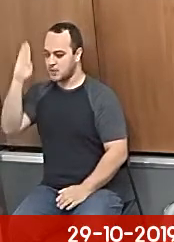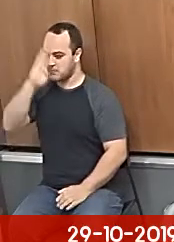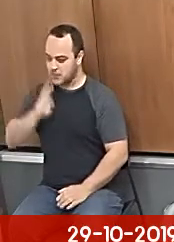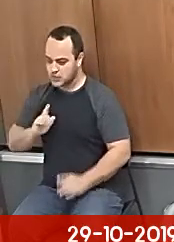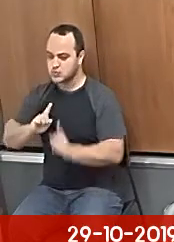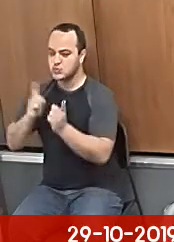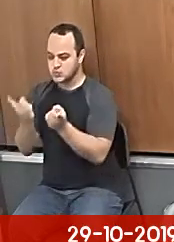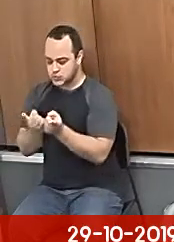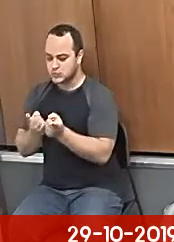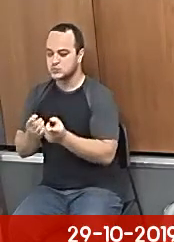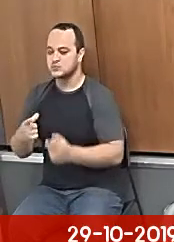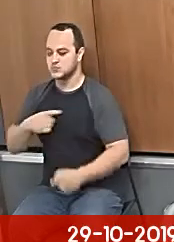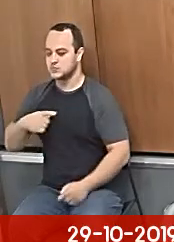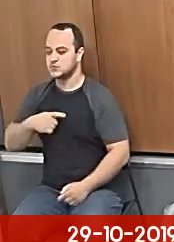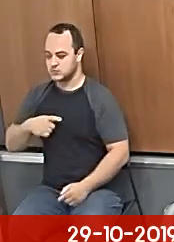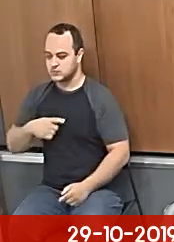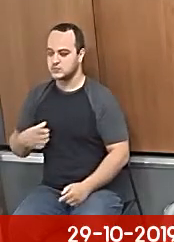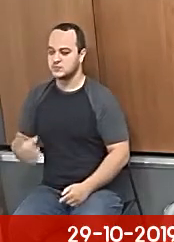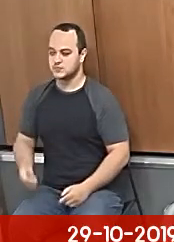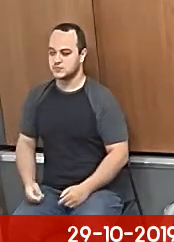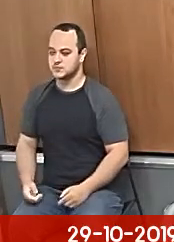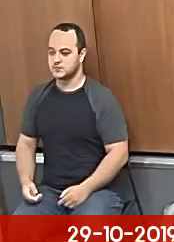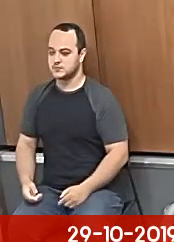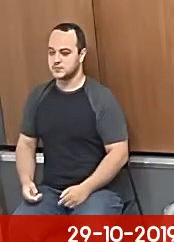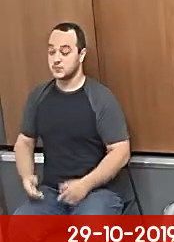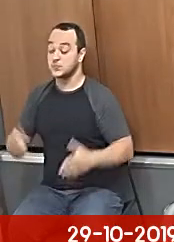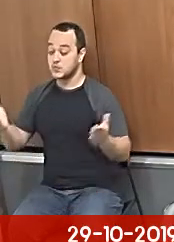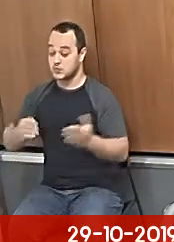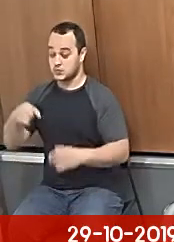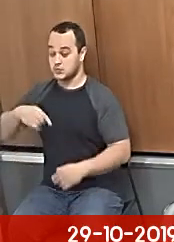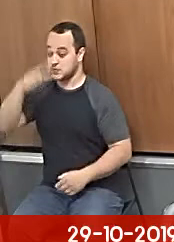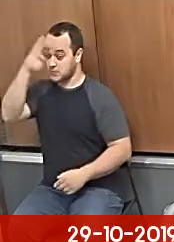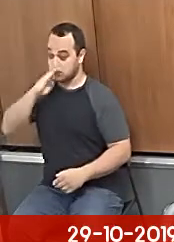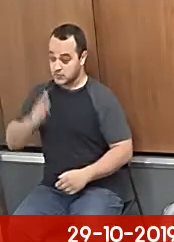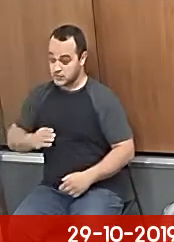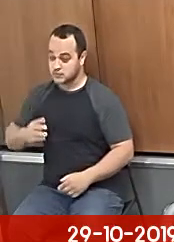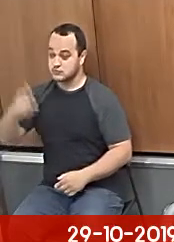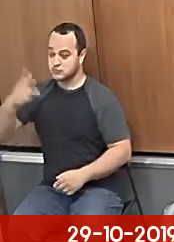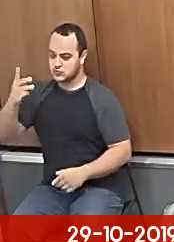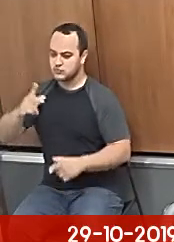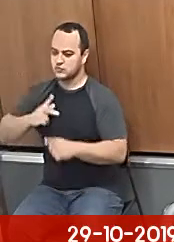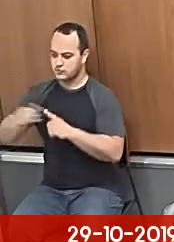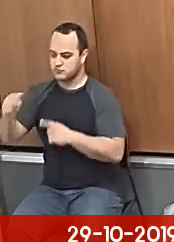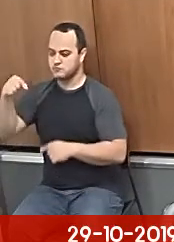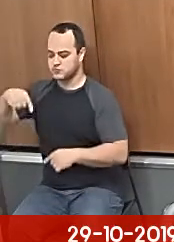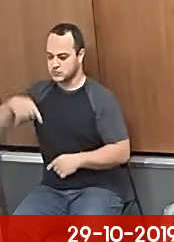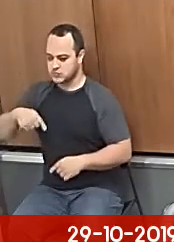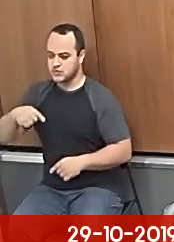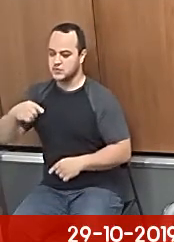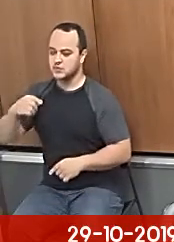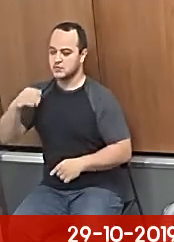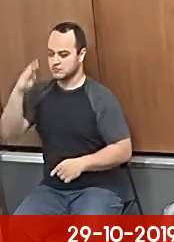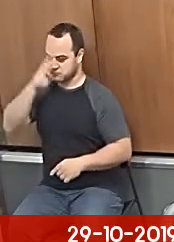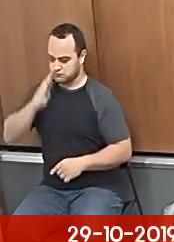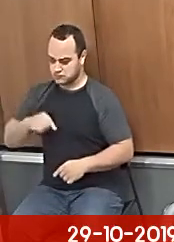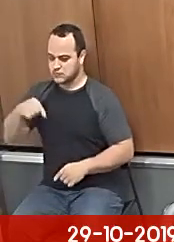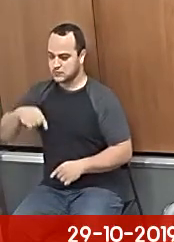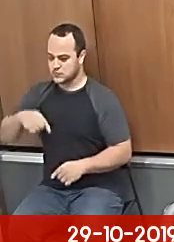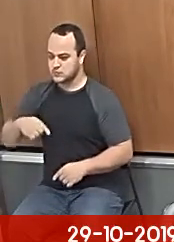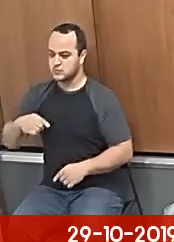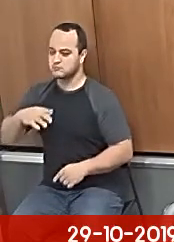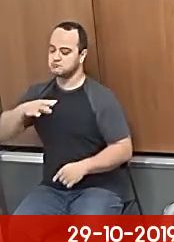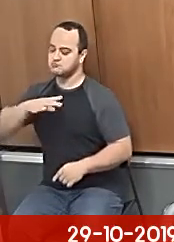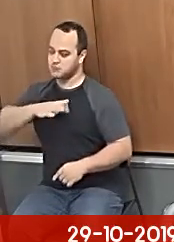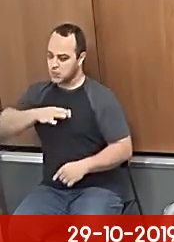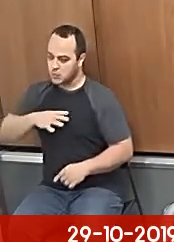brasileira. Essa é a seleção brasileira tricampeã da Copa América em 2015 no México. A gente vê ali o símbolo do Corinthians,